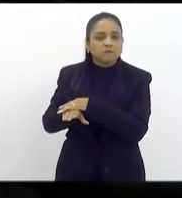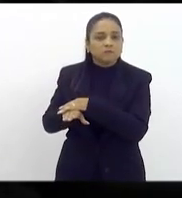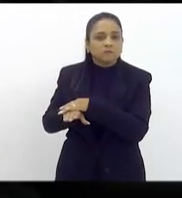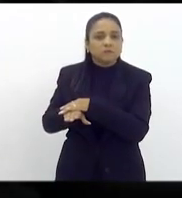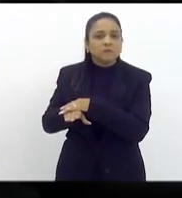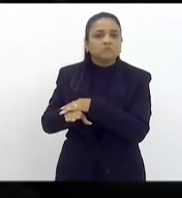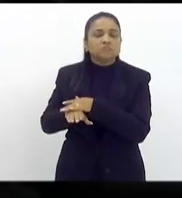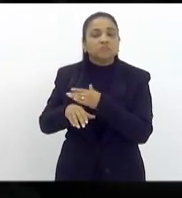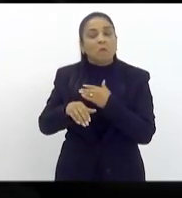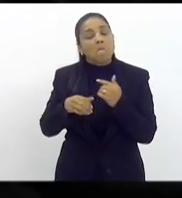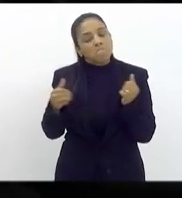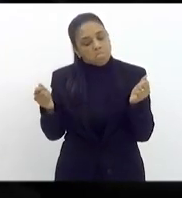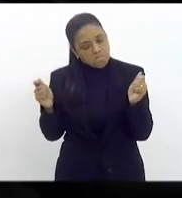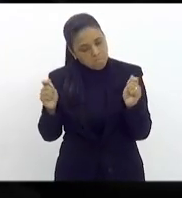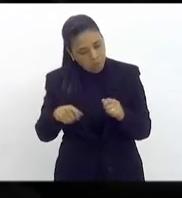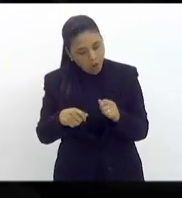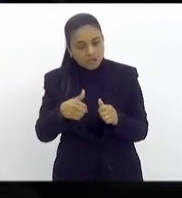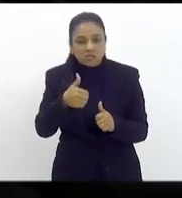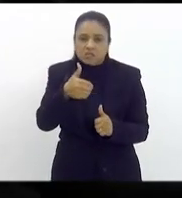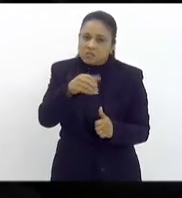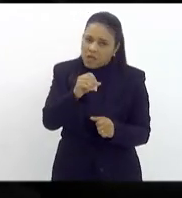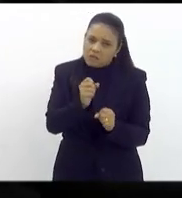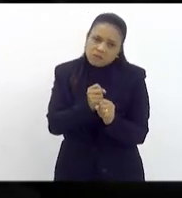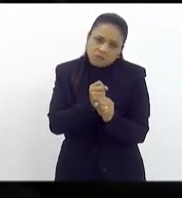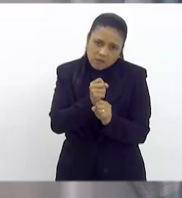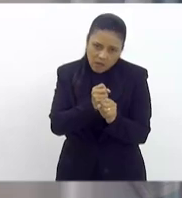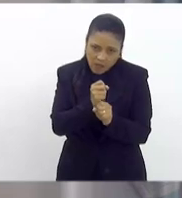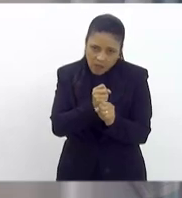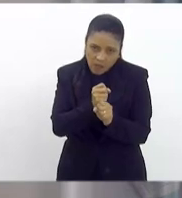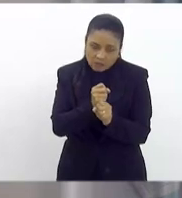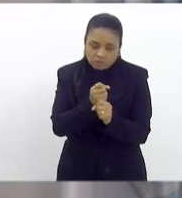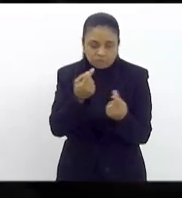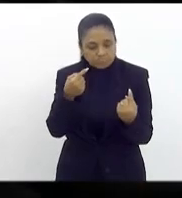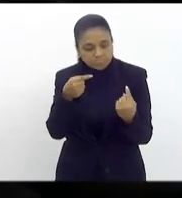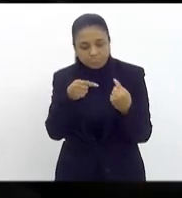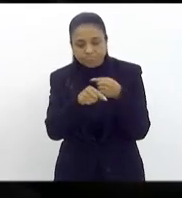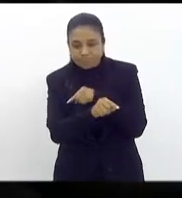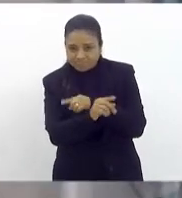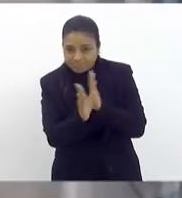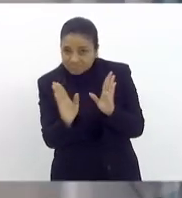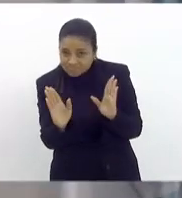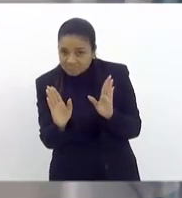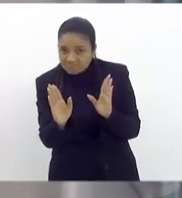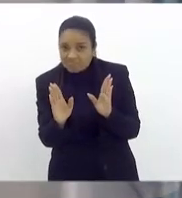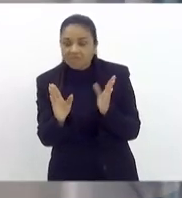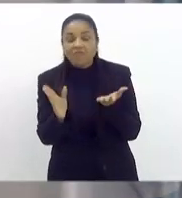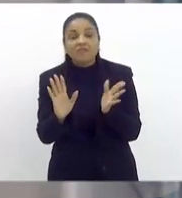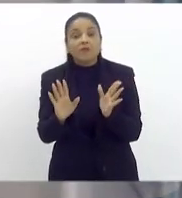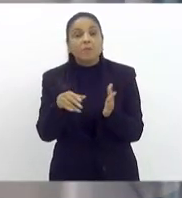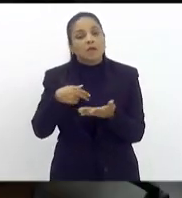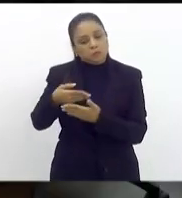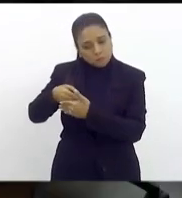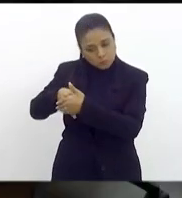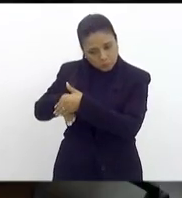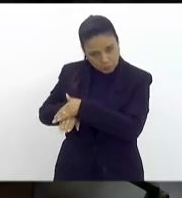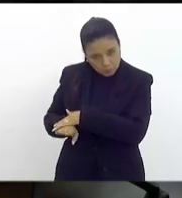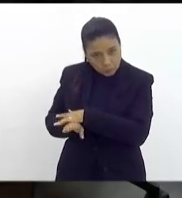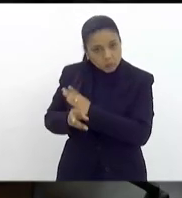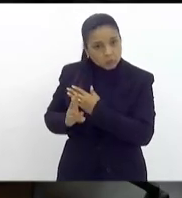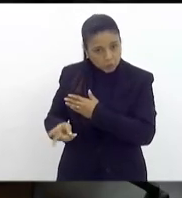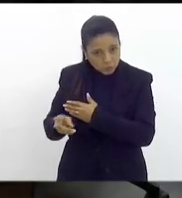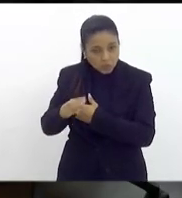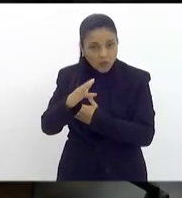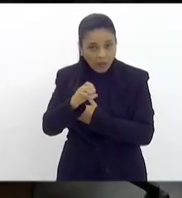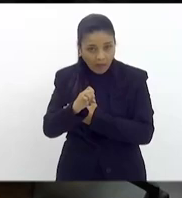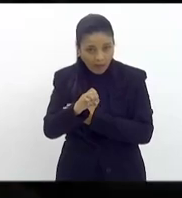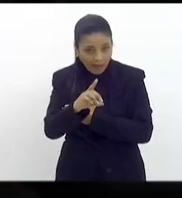alcançar até 10 anos, porque há controvérsia sobre a matéria. Não importa, mas depois do prazo prescricional continua com o ECAD. Ele não é